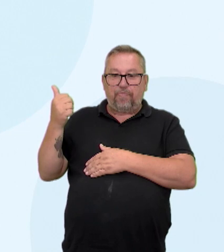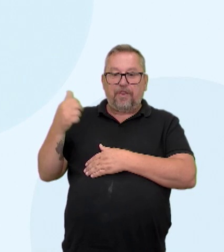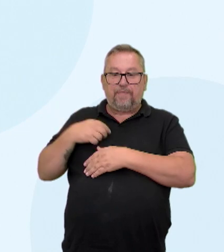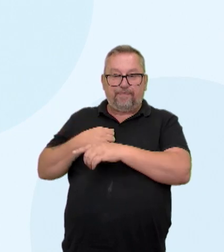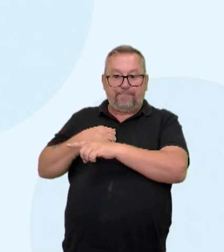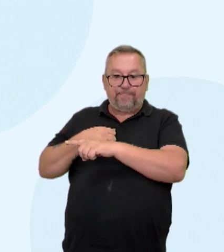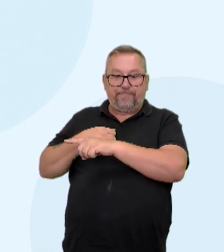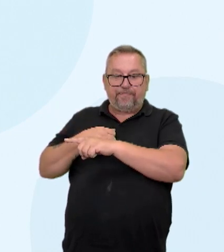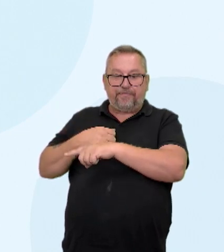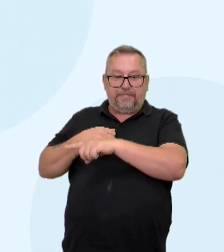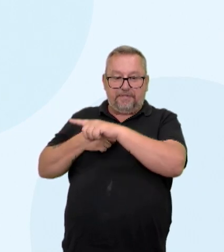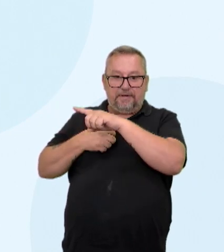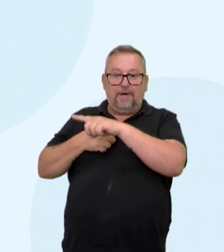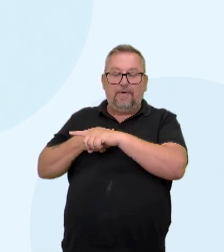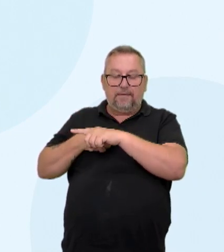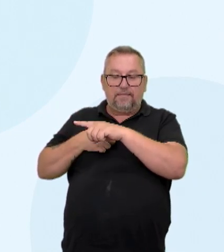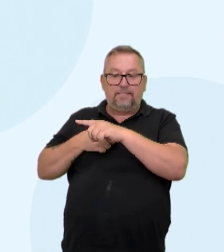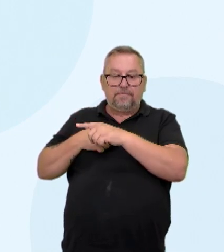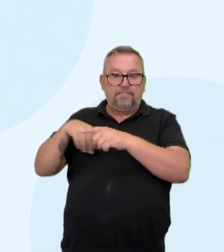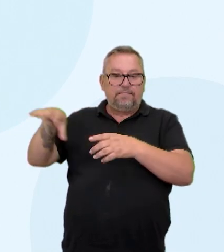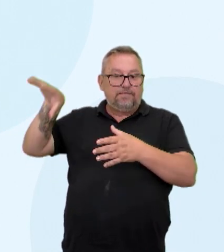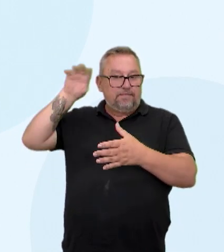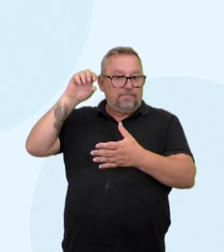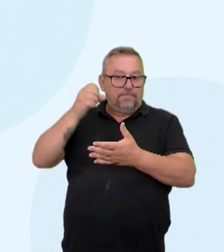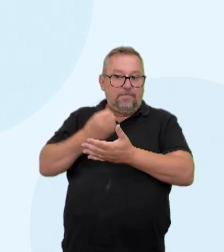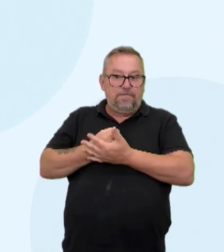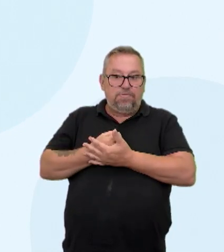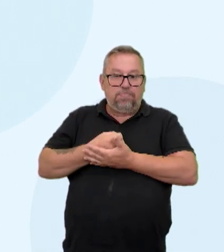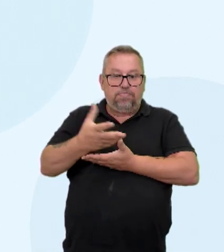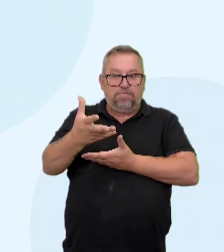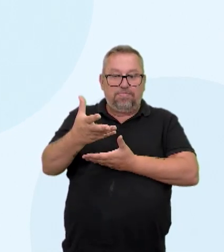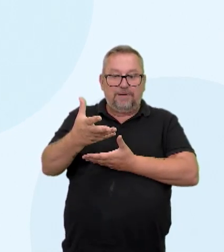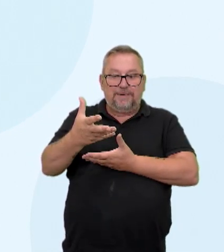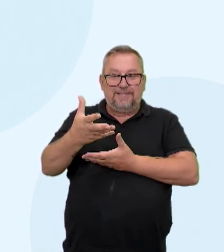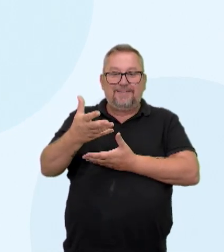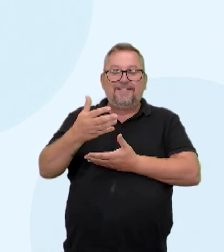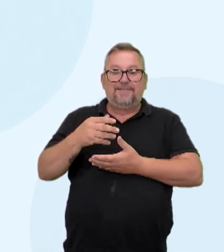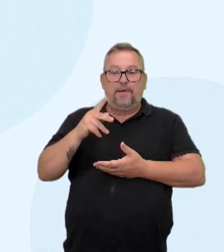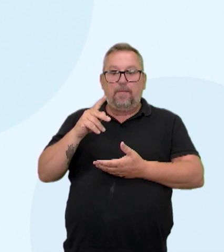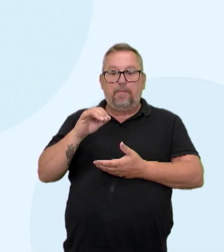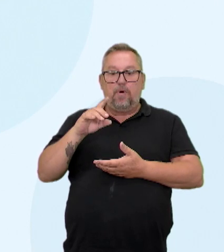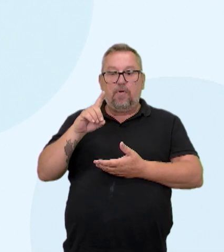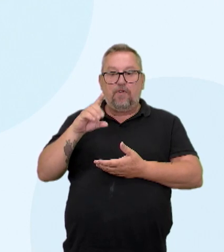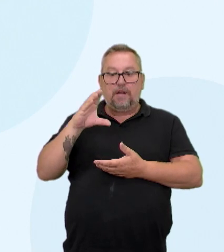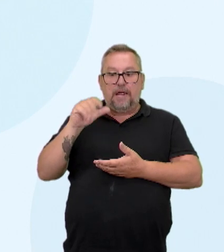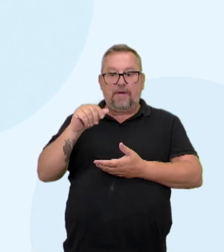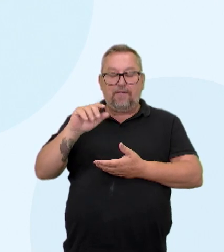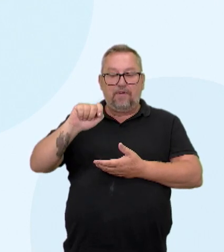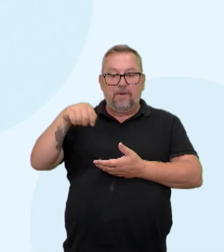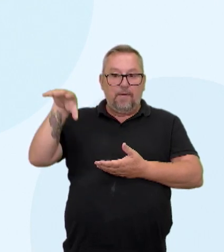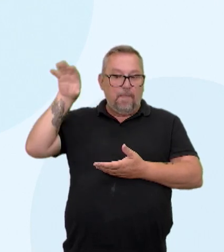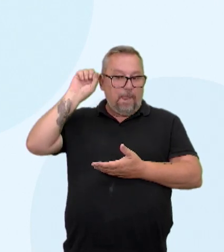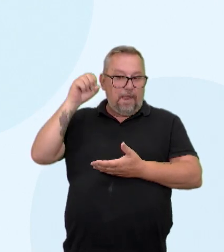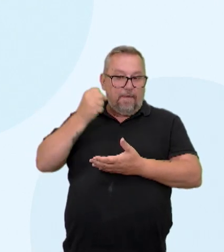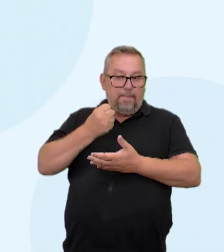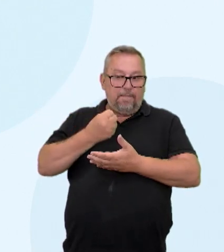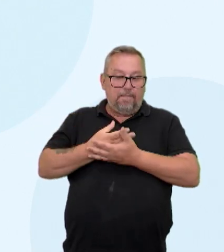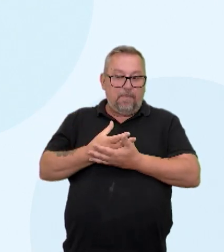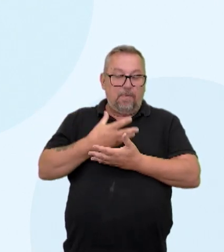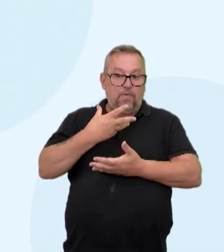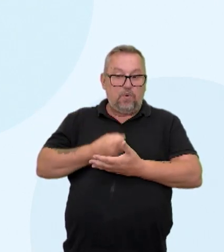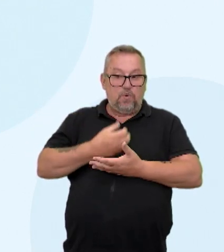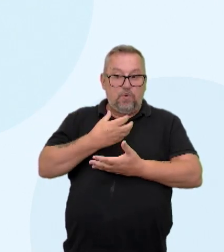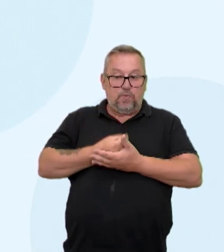fazer um protótipo de podcast, tá? Para fechamento da discussão, sugere-se que o grupo registre de forma oral num protótipo de